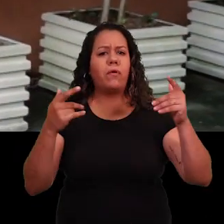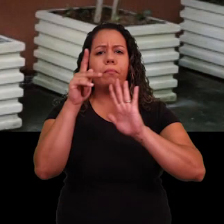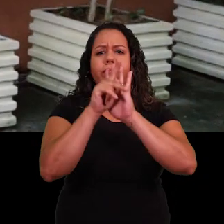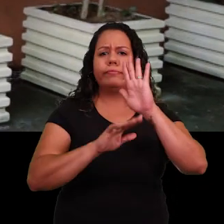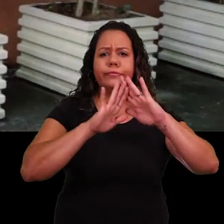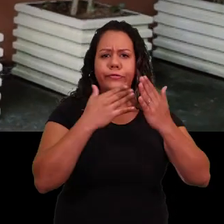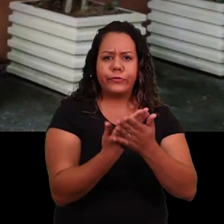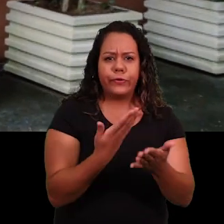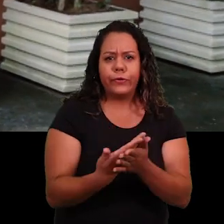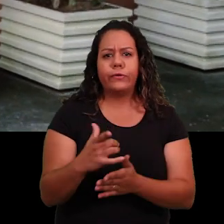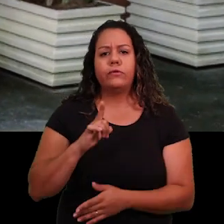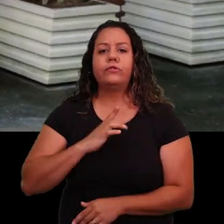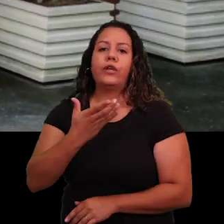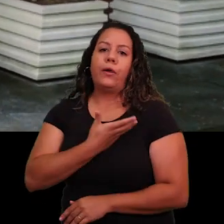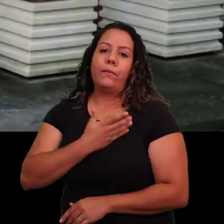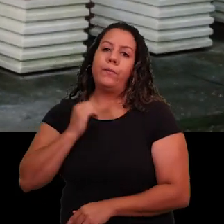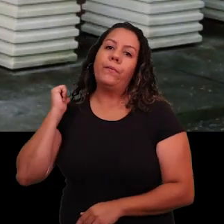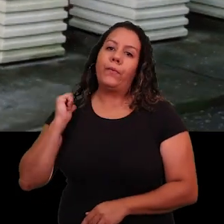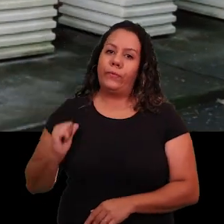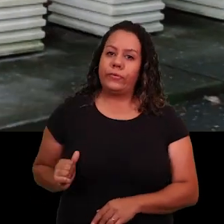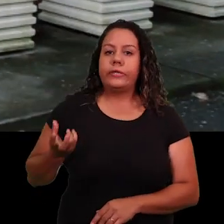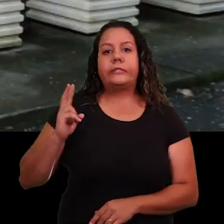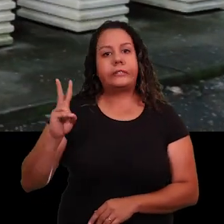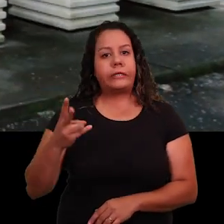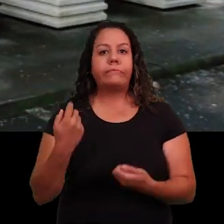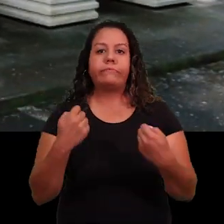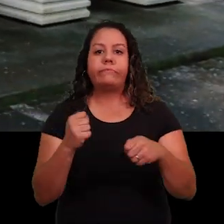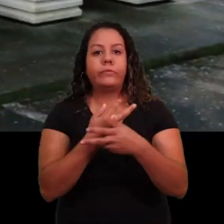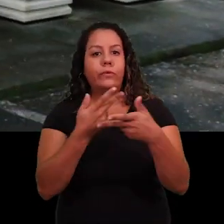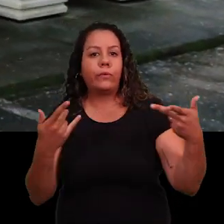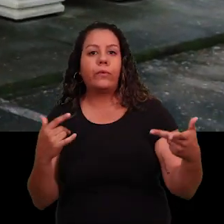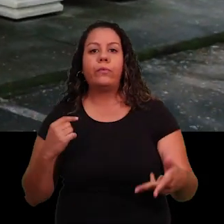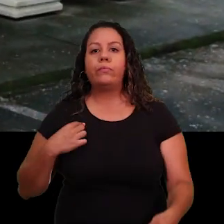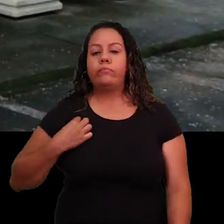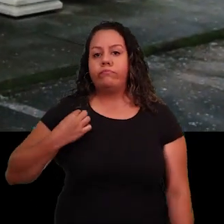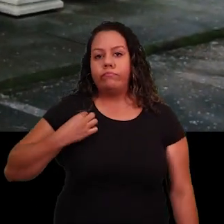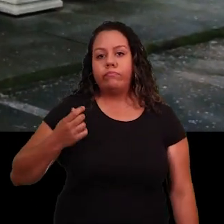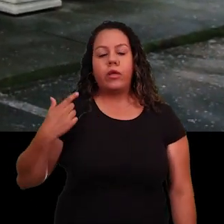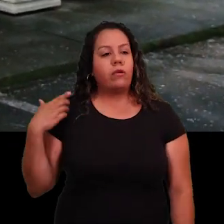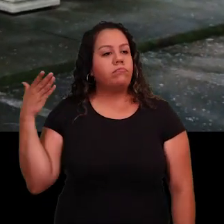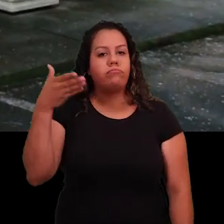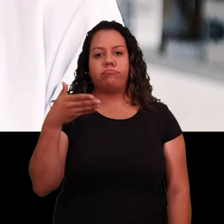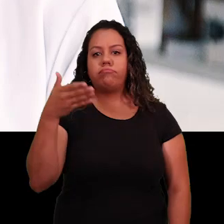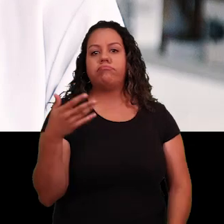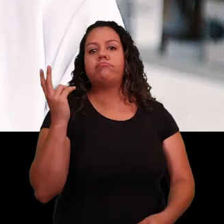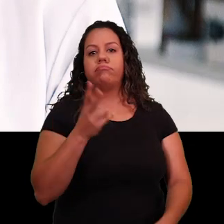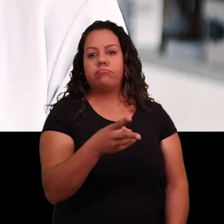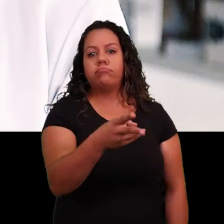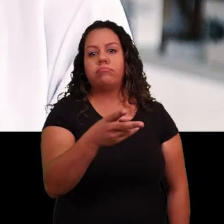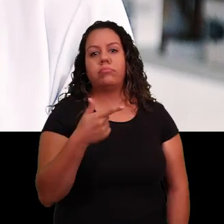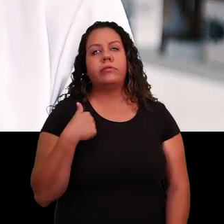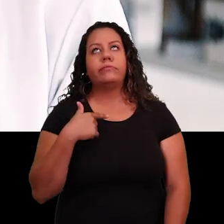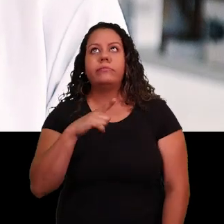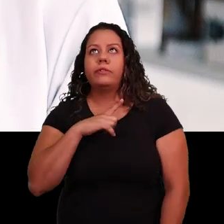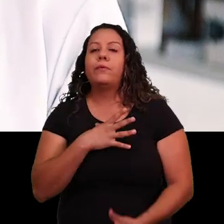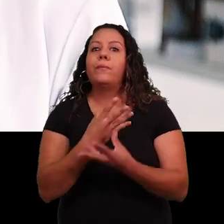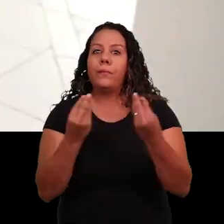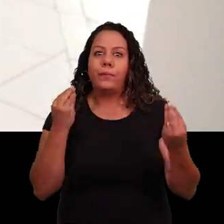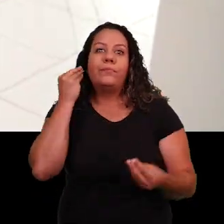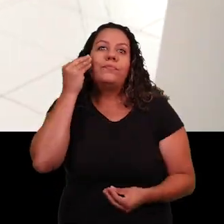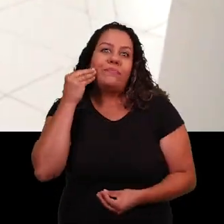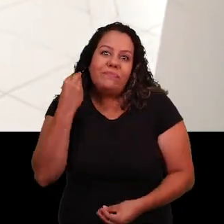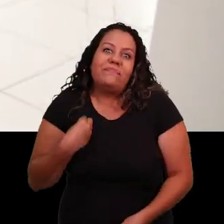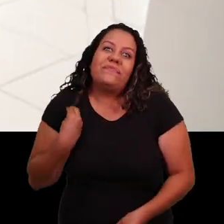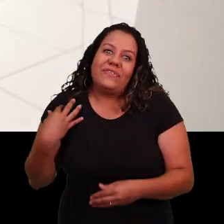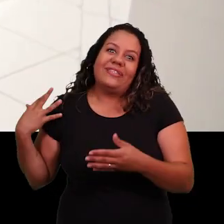Eu fui muito voluntária de projetos em escolas. Eu tinha alguns amigos que eram bolsistas e sempre precisavam de voluntários, então eu sempre ia.